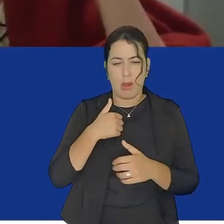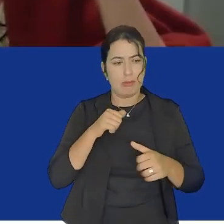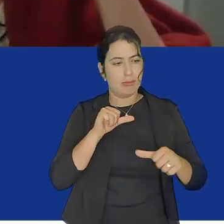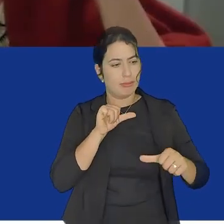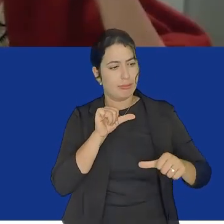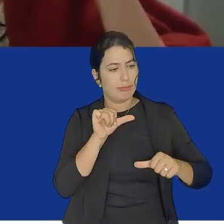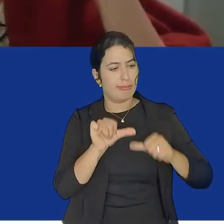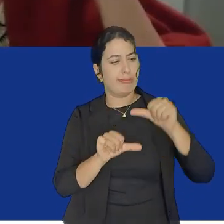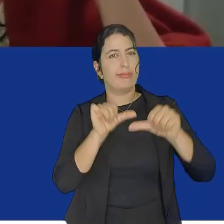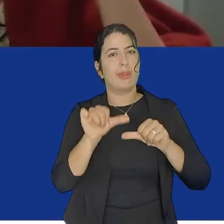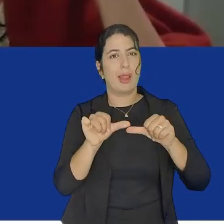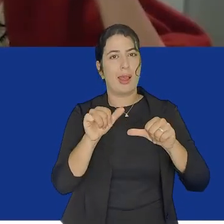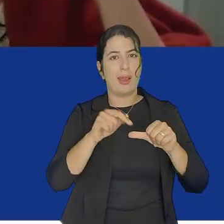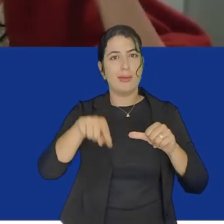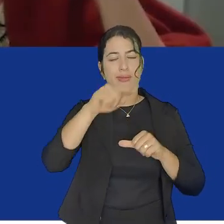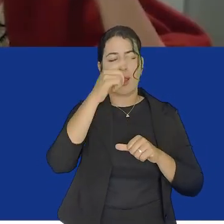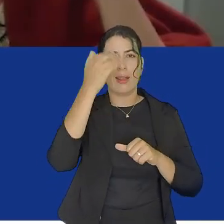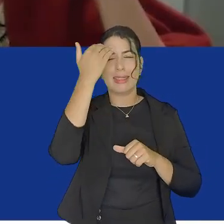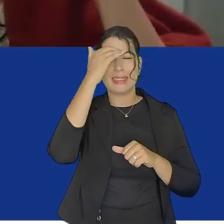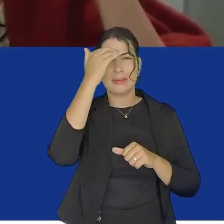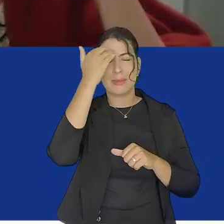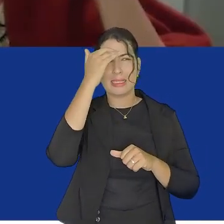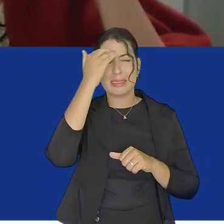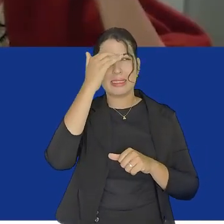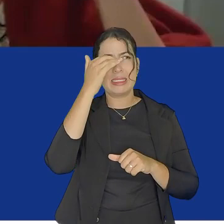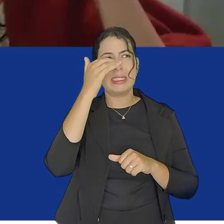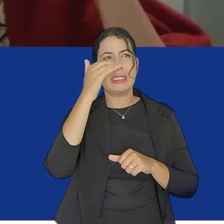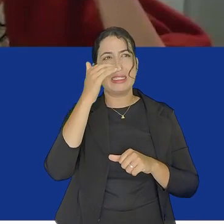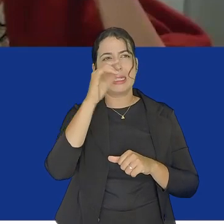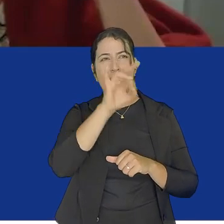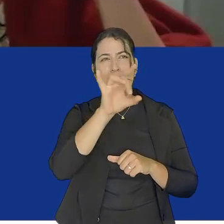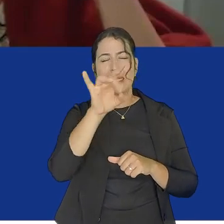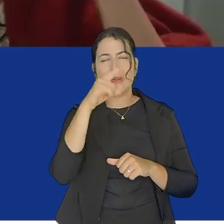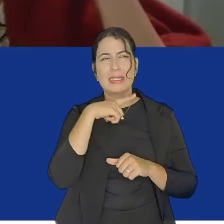transformar assim esse entendimento de que a gente tem e que acho que isso também está muito ligado,